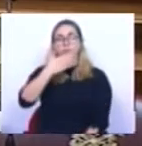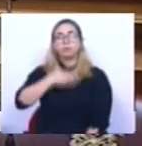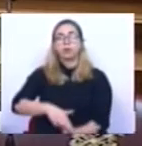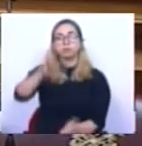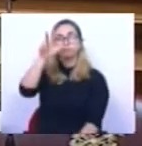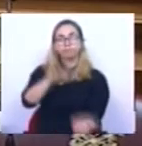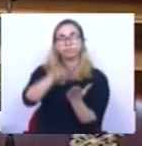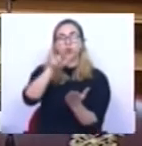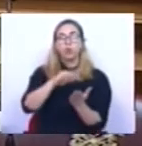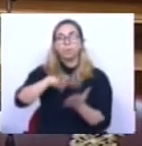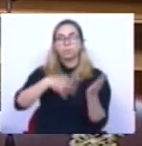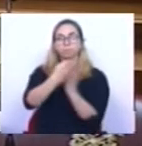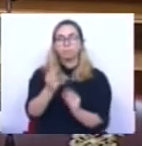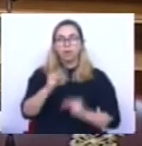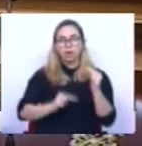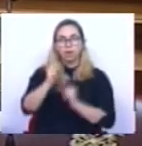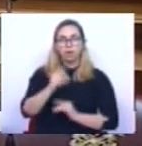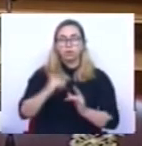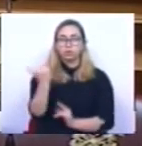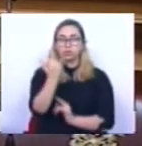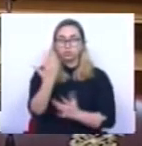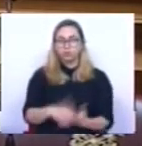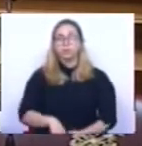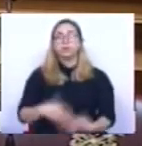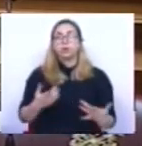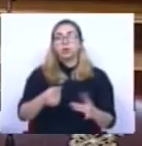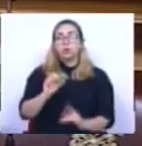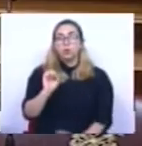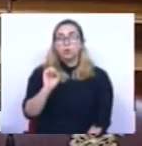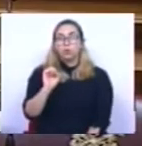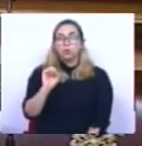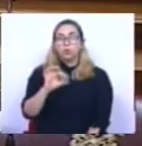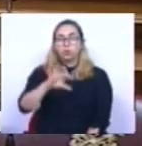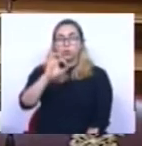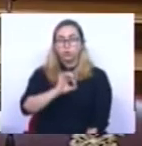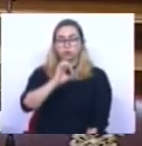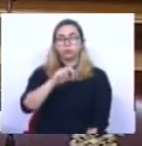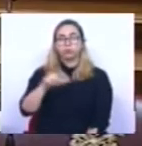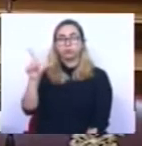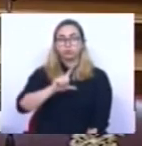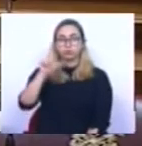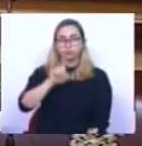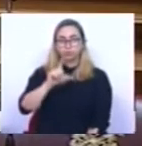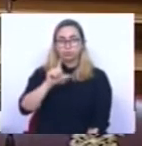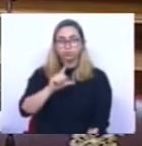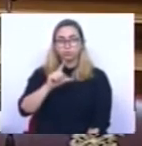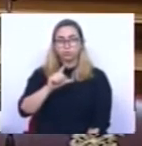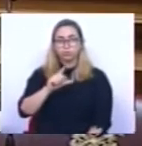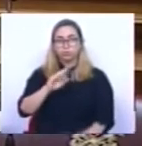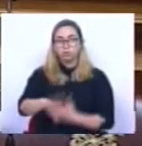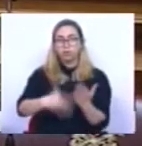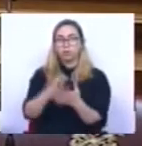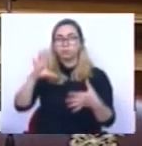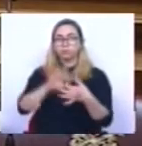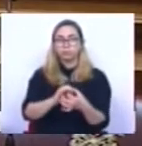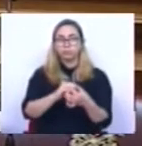instituição. Posteriormente, a 8 de julho, este Conselho deliberou que essa reestruturação organizacional será preconizada na proposta apresentada pelo